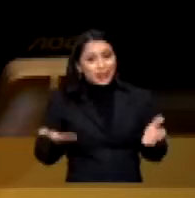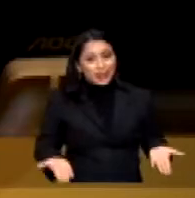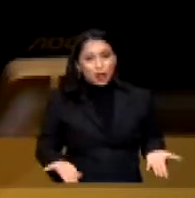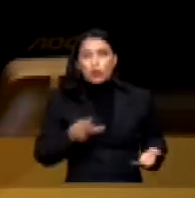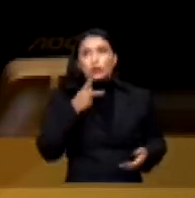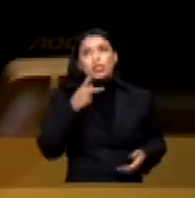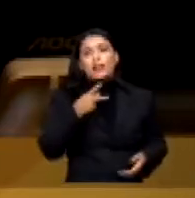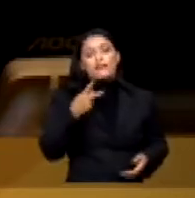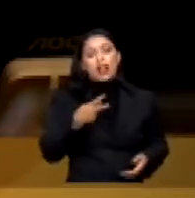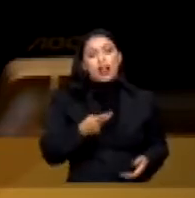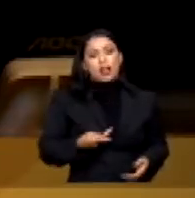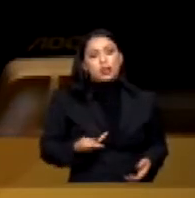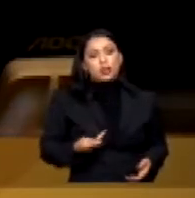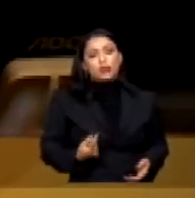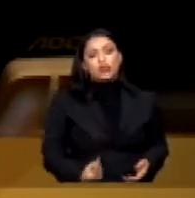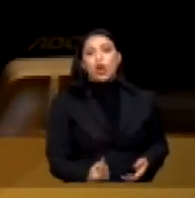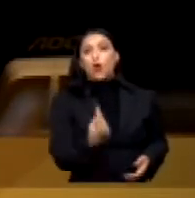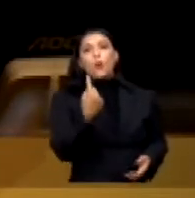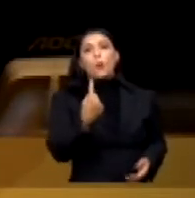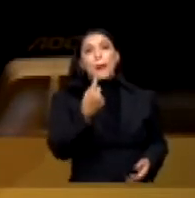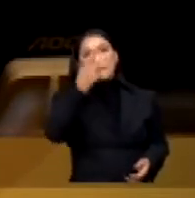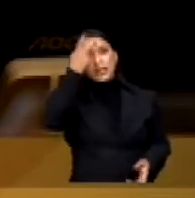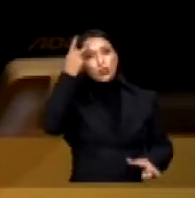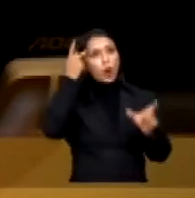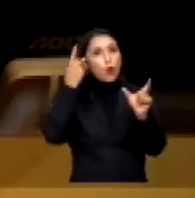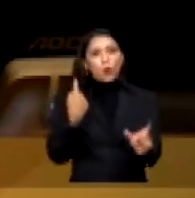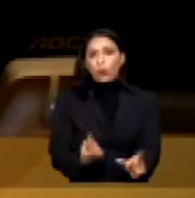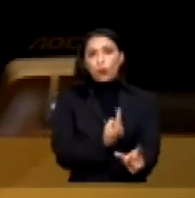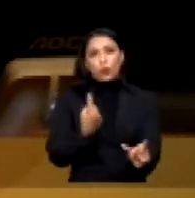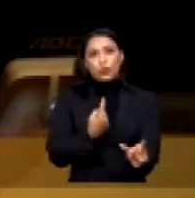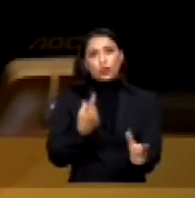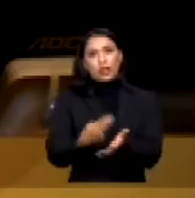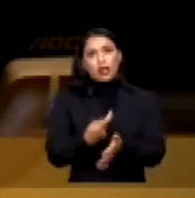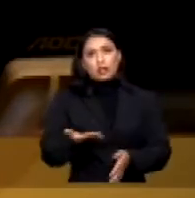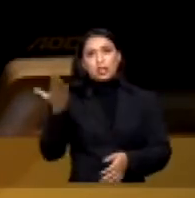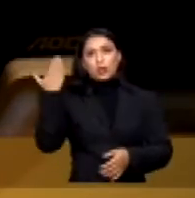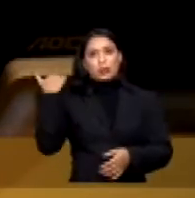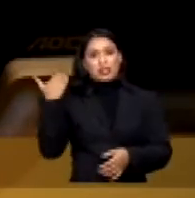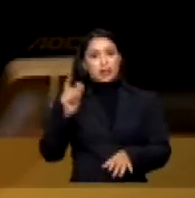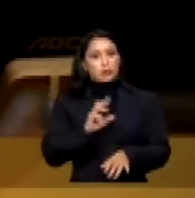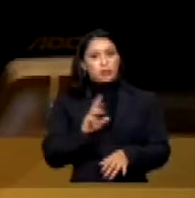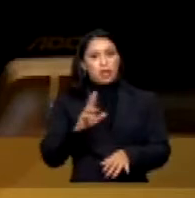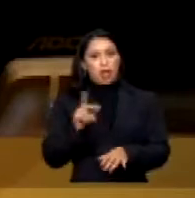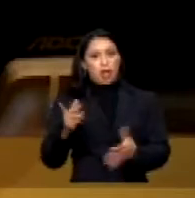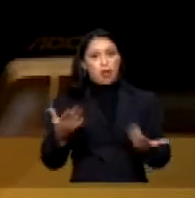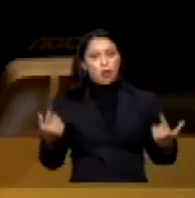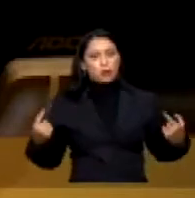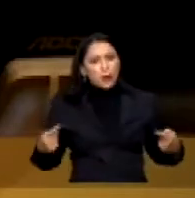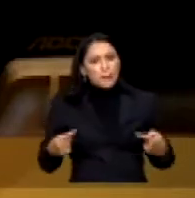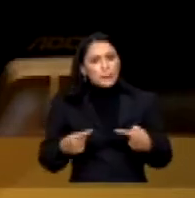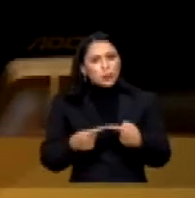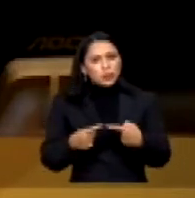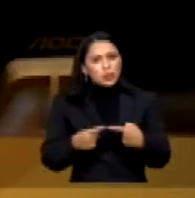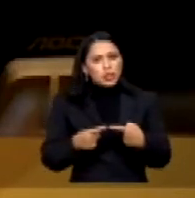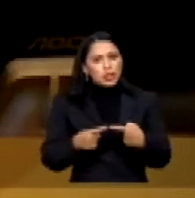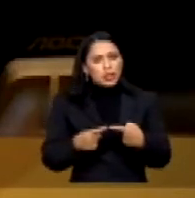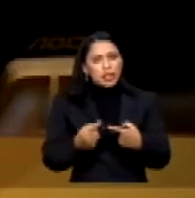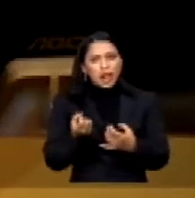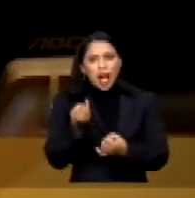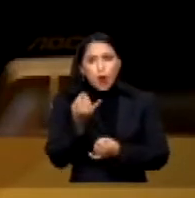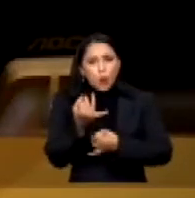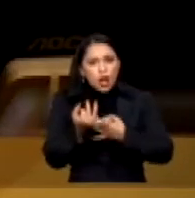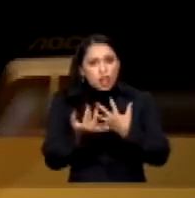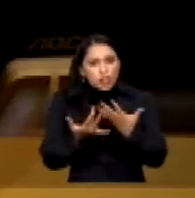está falando de um crime de fato único, de uma pessoa única acontecida no passado. Então, a proporcionalidade